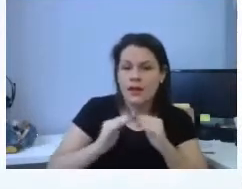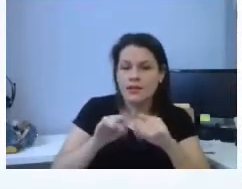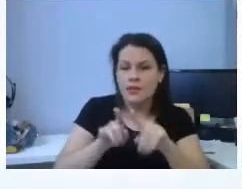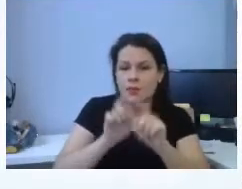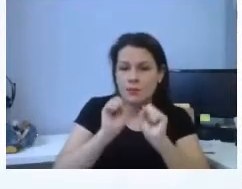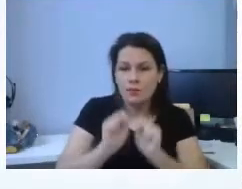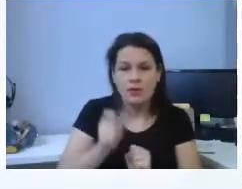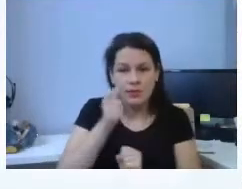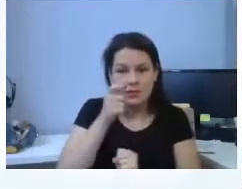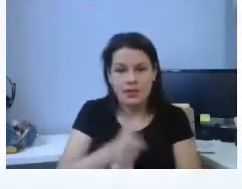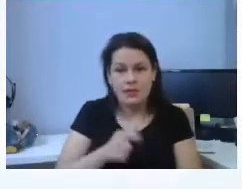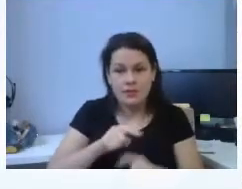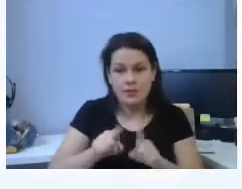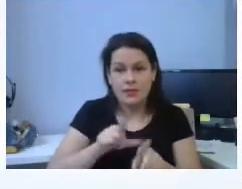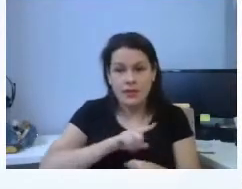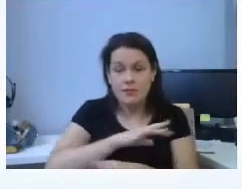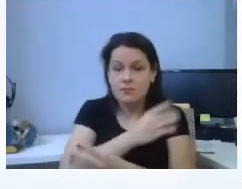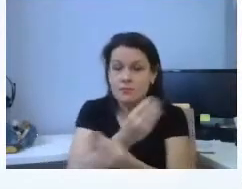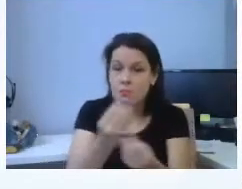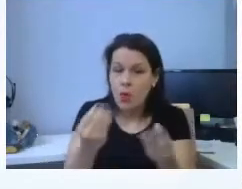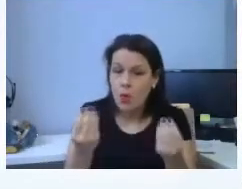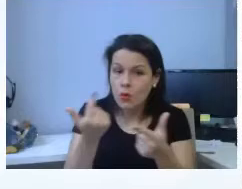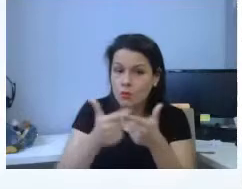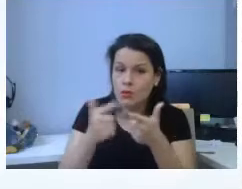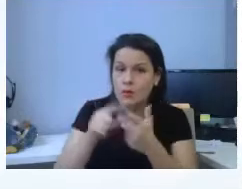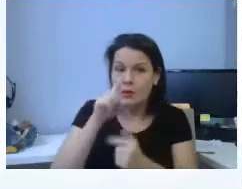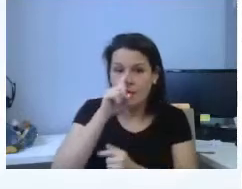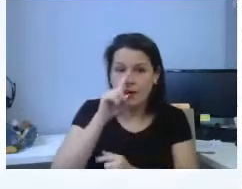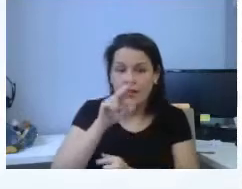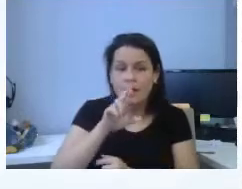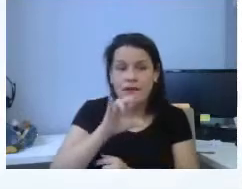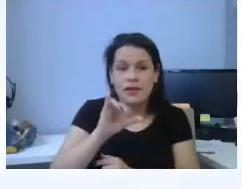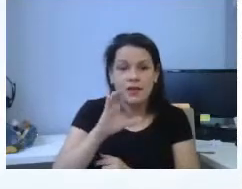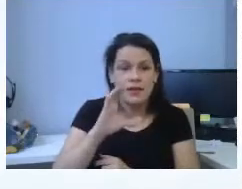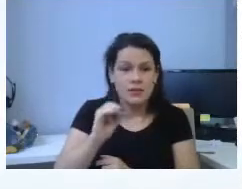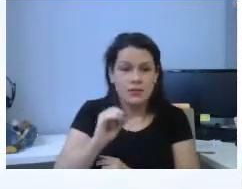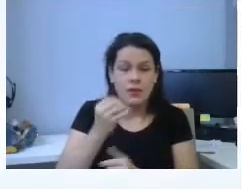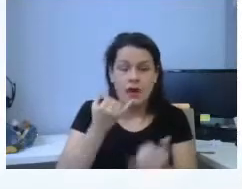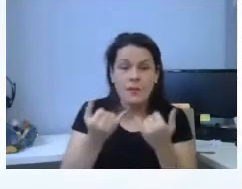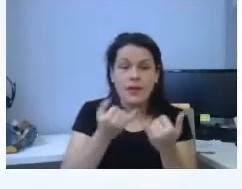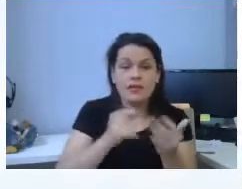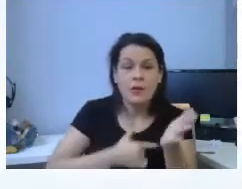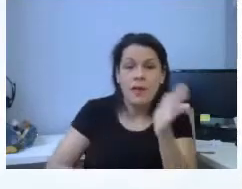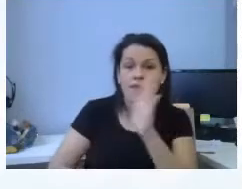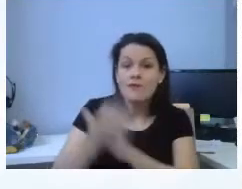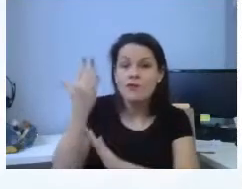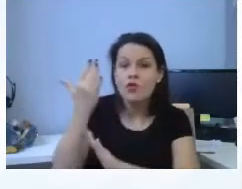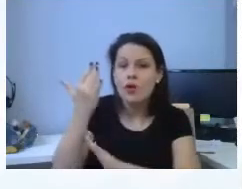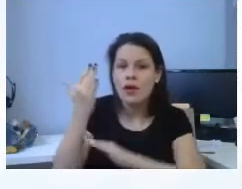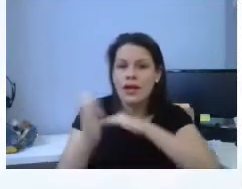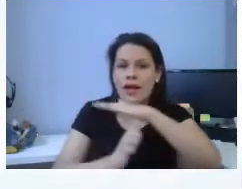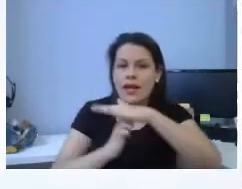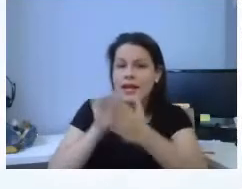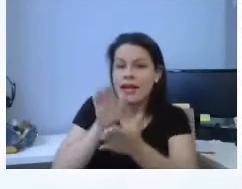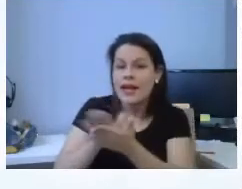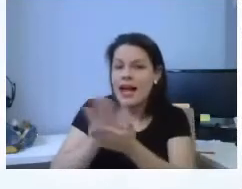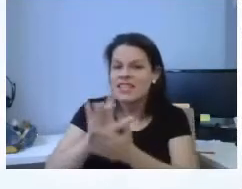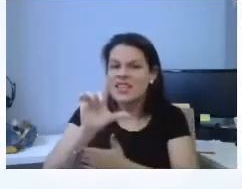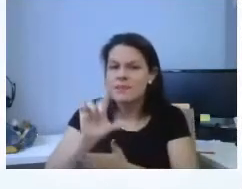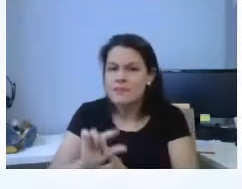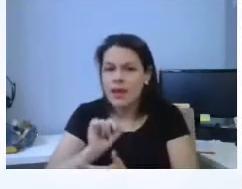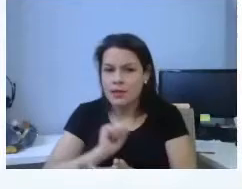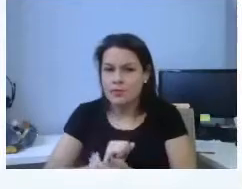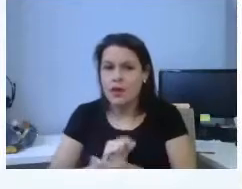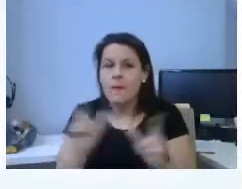interessante, mas ele traz muito risco e, muitas vezes, é uma fuga das empresas para gastar menos, para diminuir o número